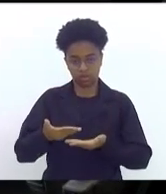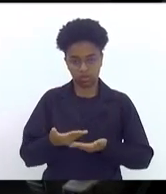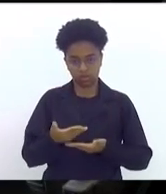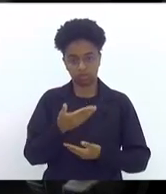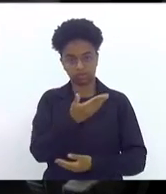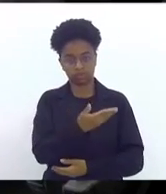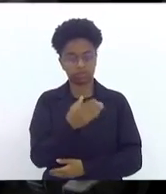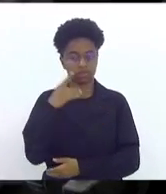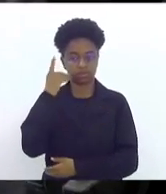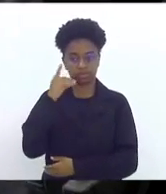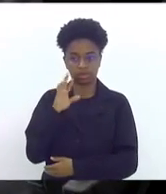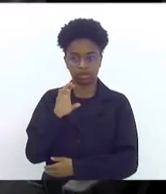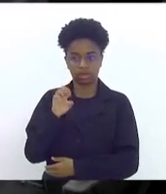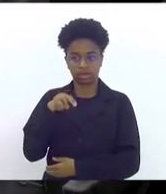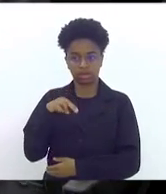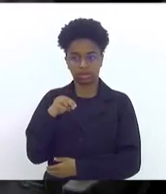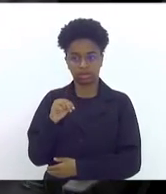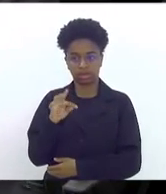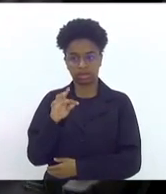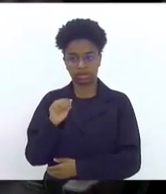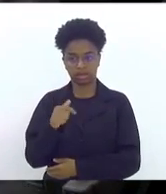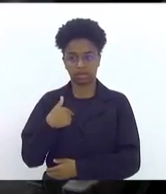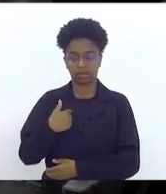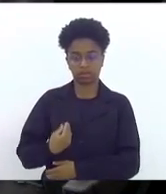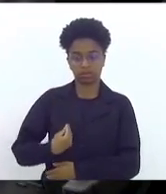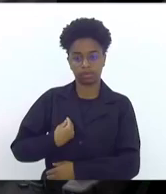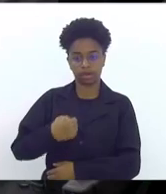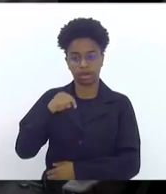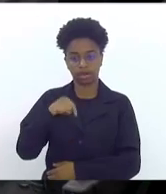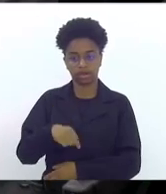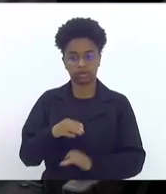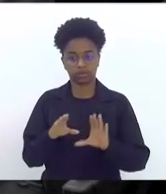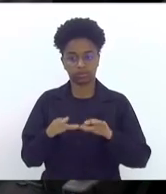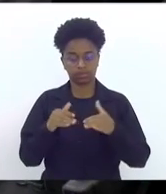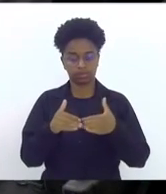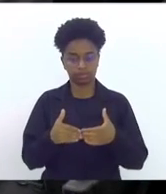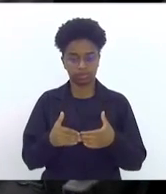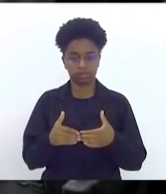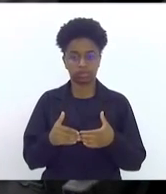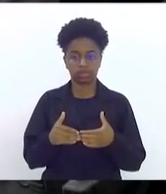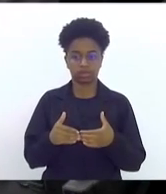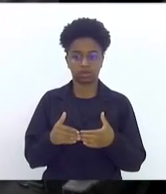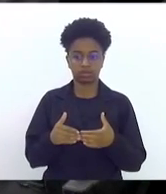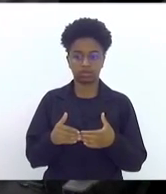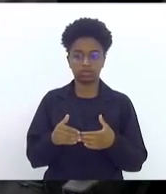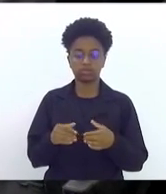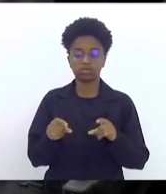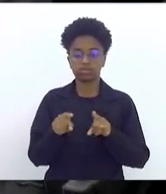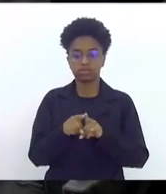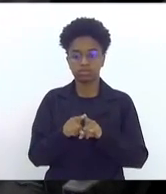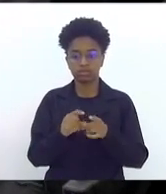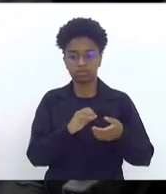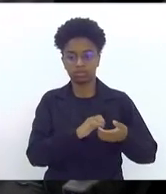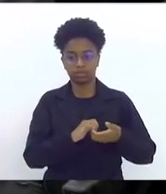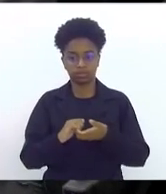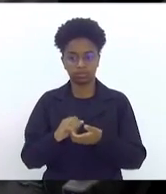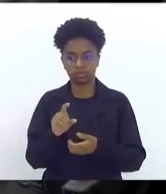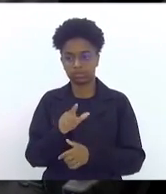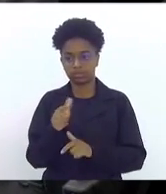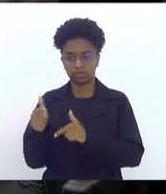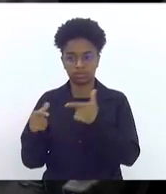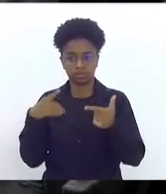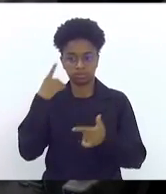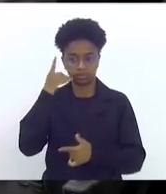deputada Renata Souza para comparecer a essa comissão parlamentar de inquérito. Cumprimento também os demais deputados,